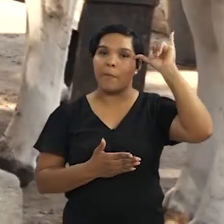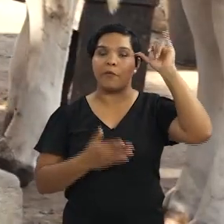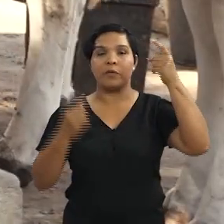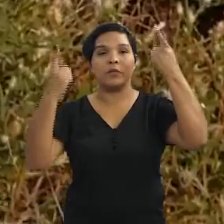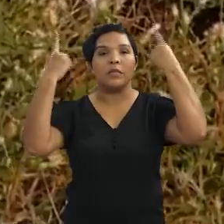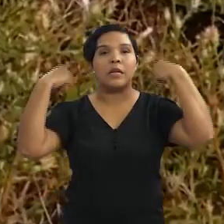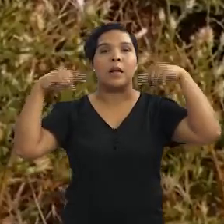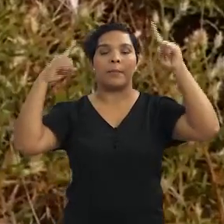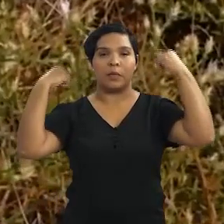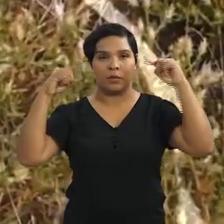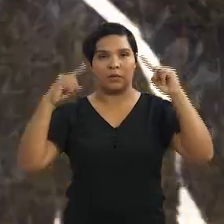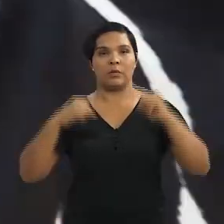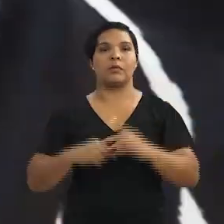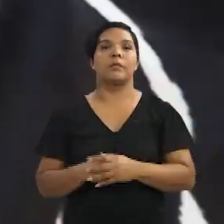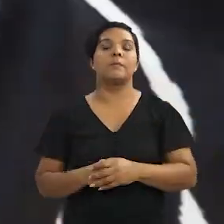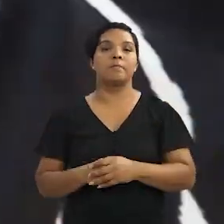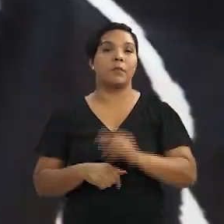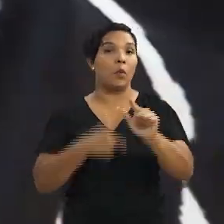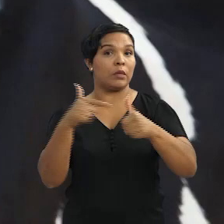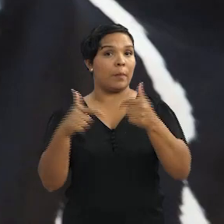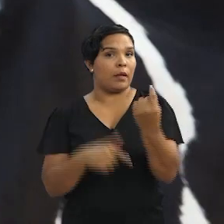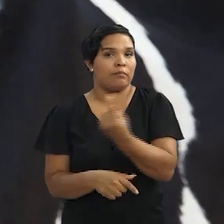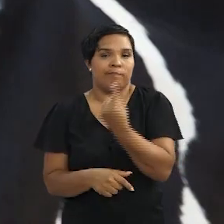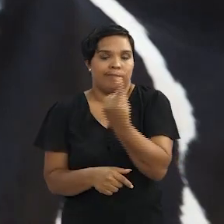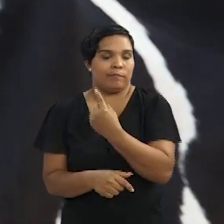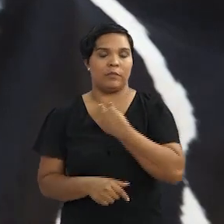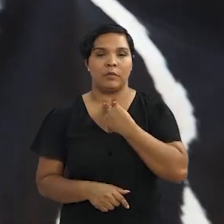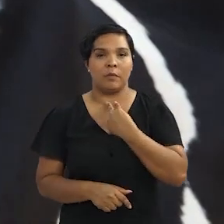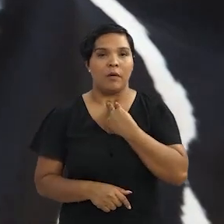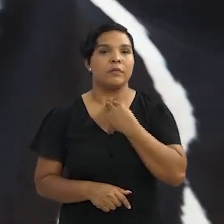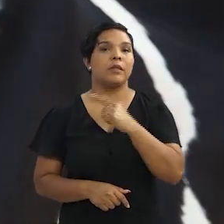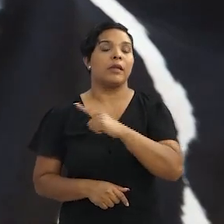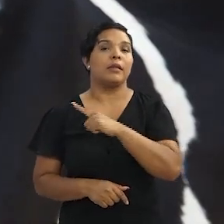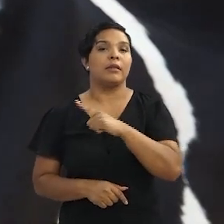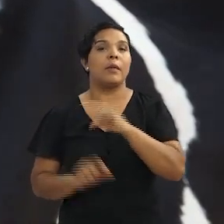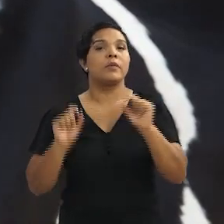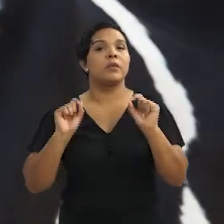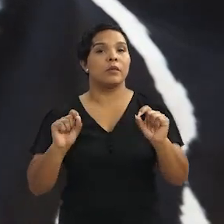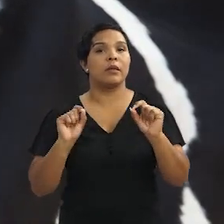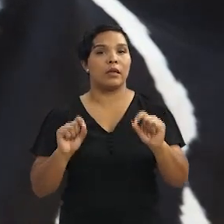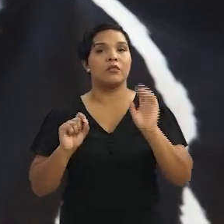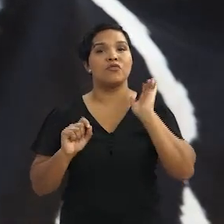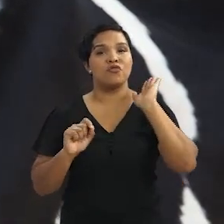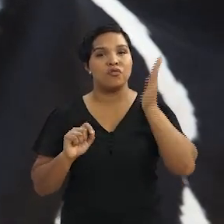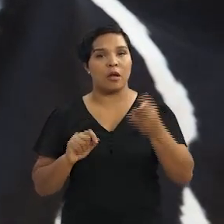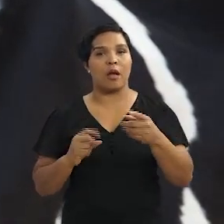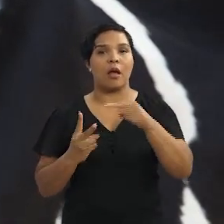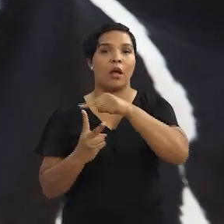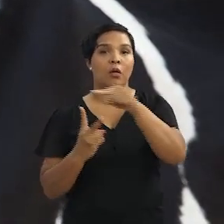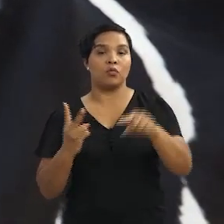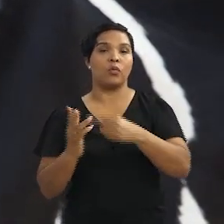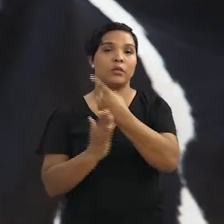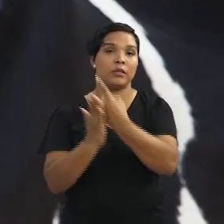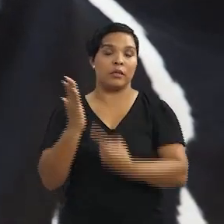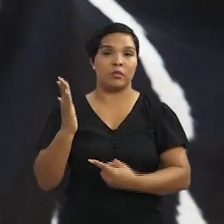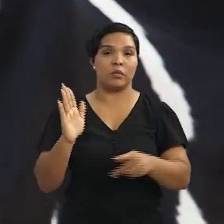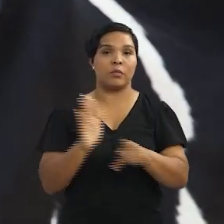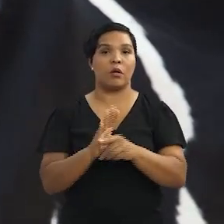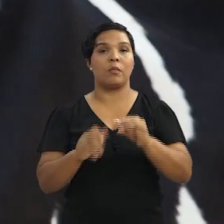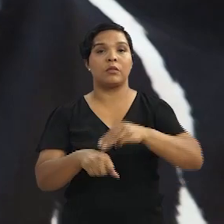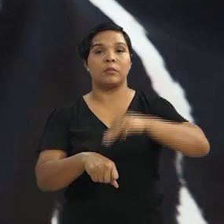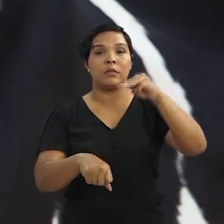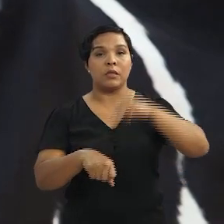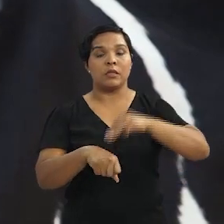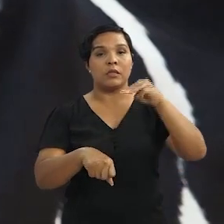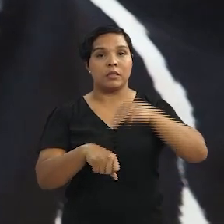em bovinos e caprinos. Um trabalho como esse a gente não pode fazer sozinho. Então nós já temos 2